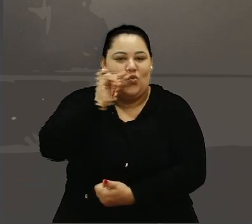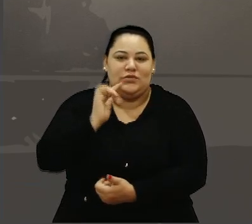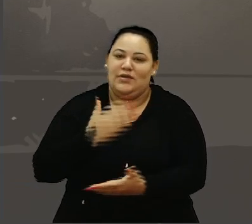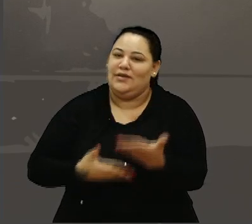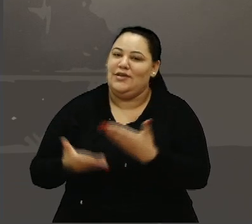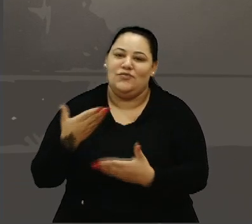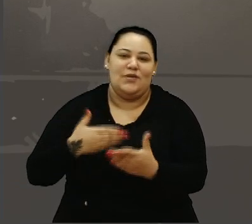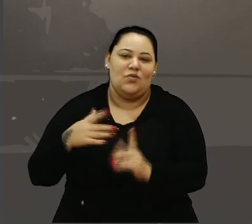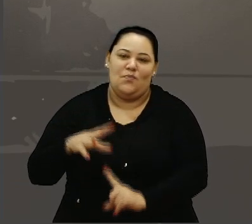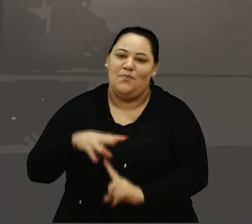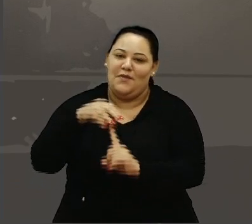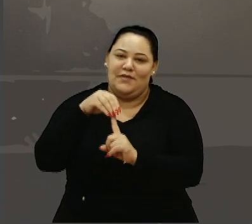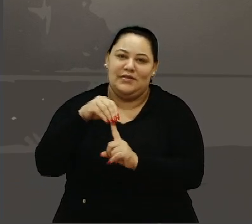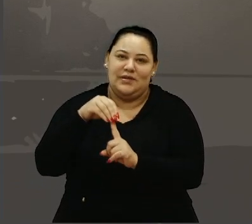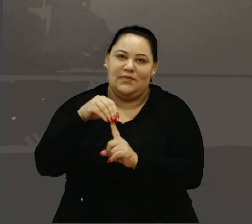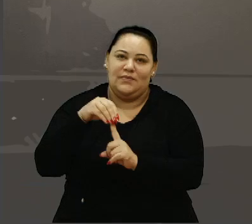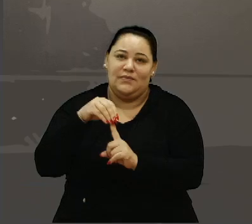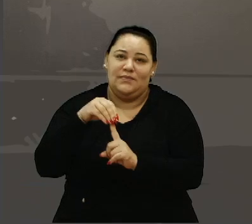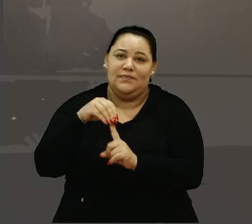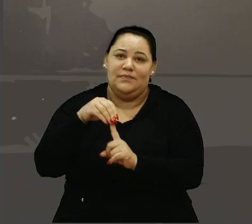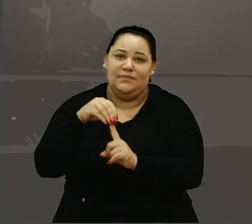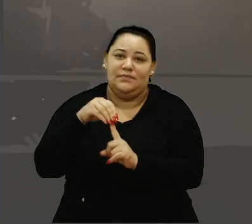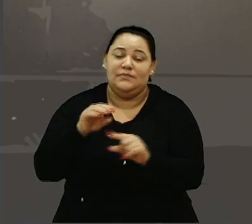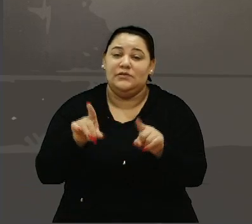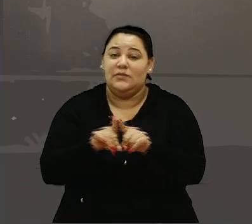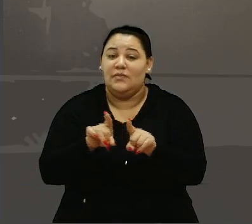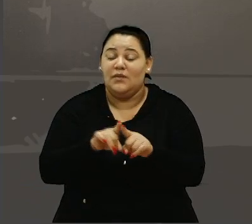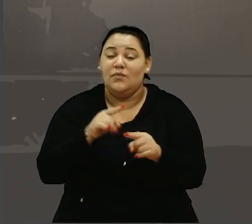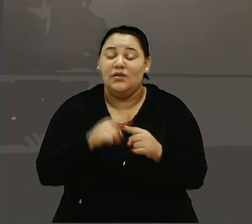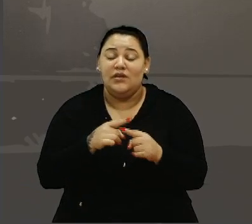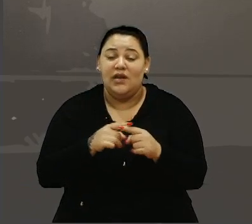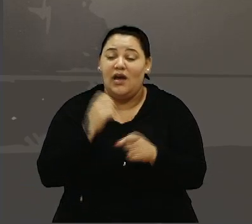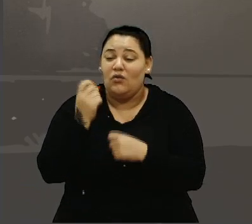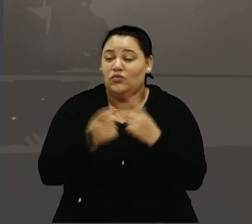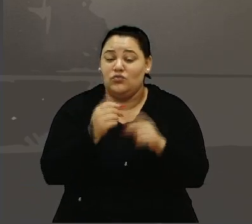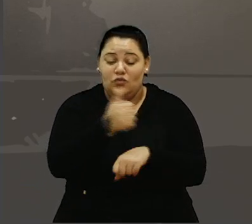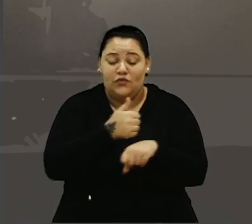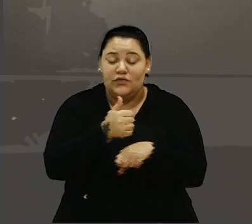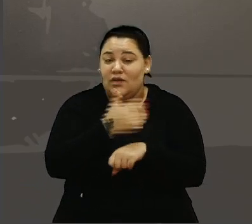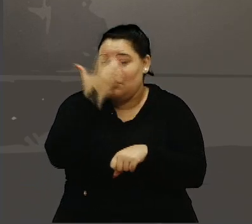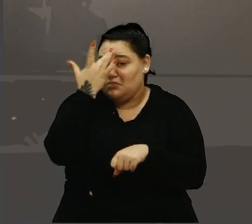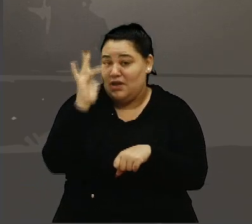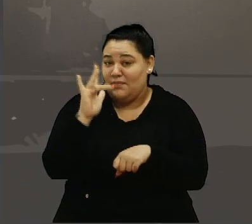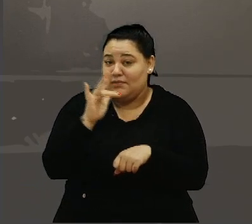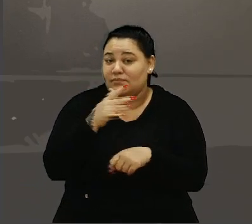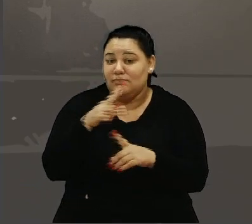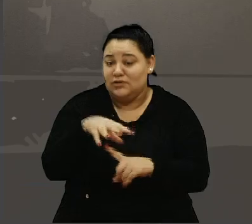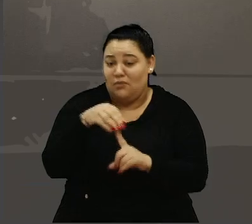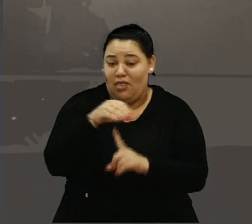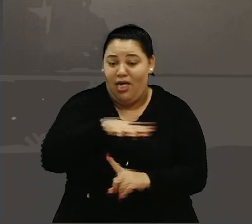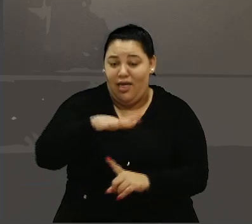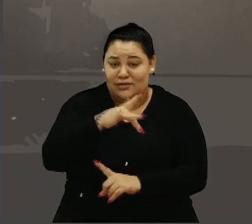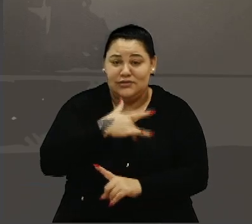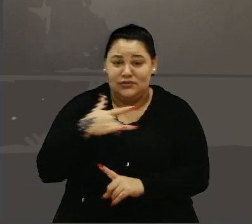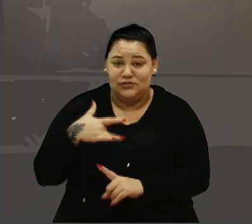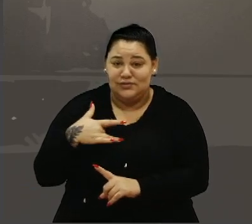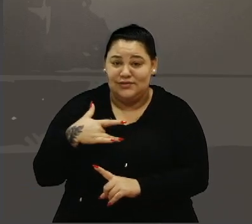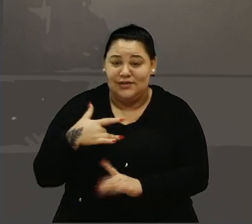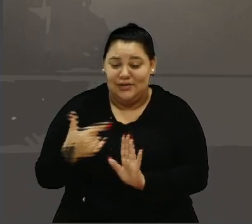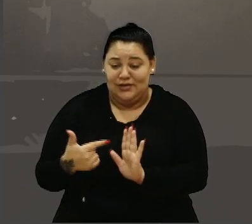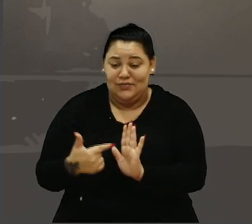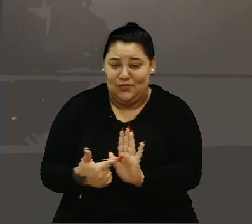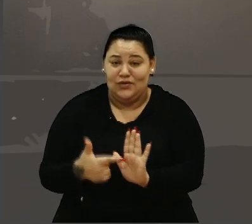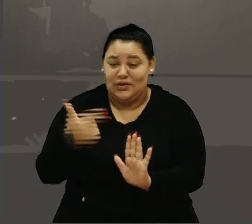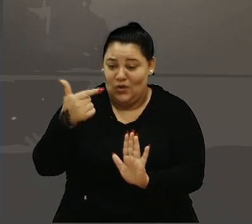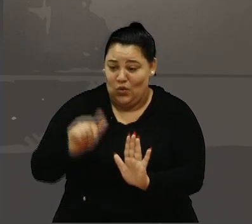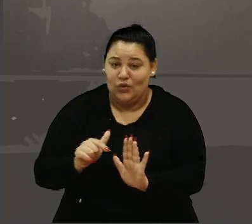atendimento preferencial. Inclusive, muitas vezes, por desconhecimento dos profissionais da saúde. O que demonstra mais uma importante tarefa